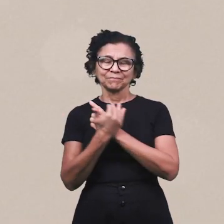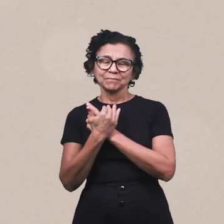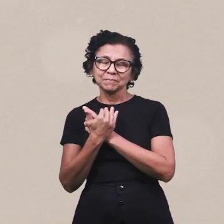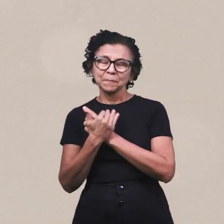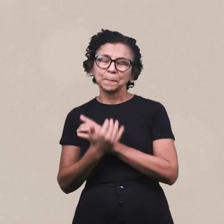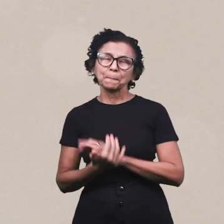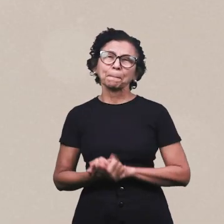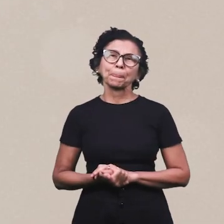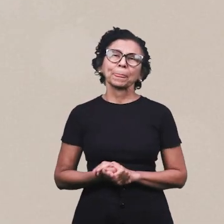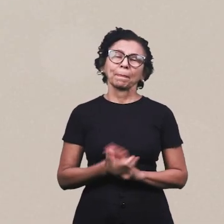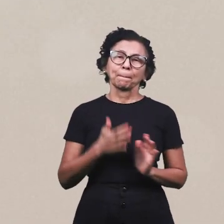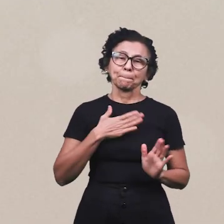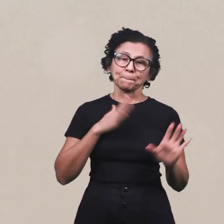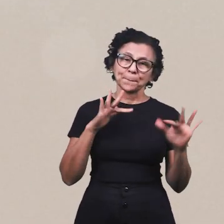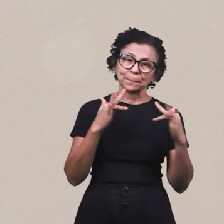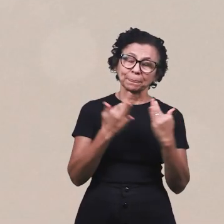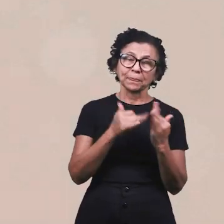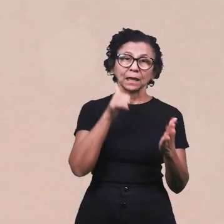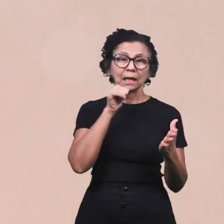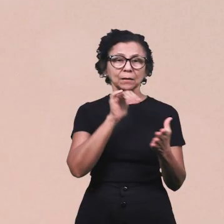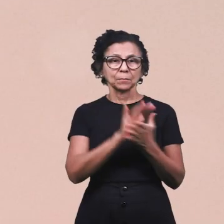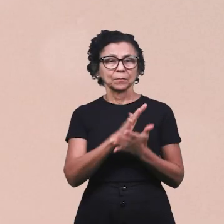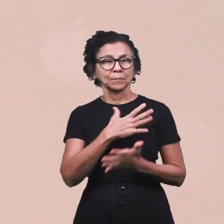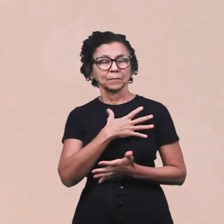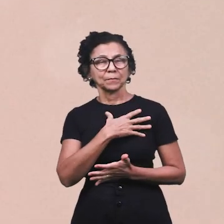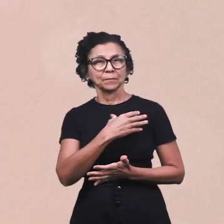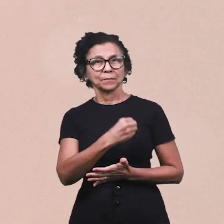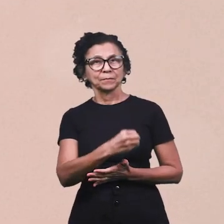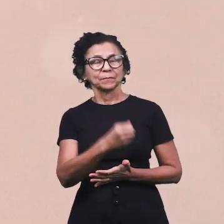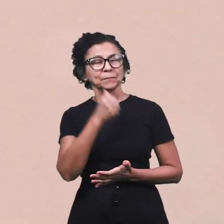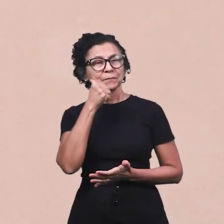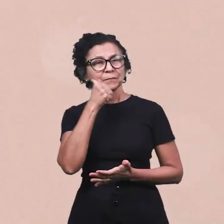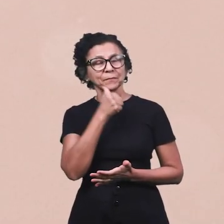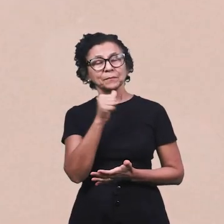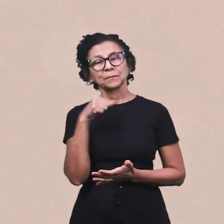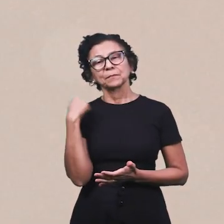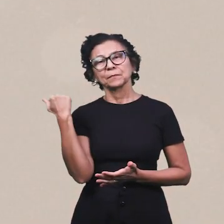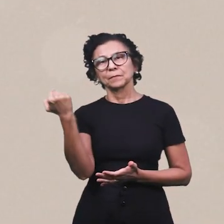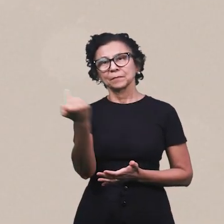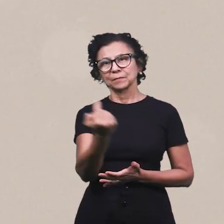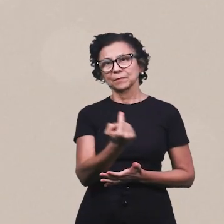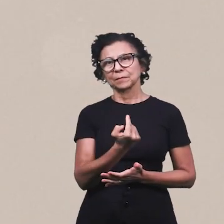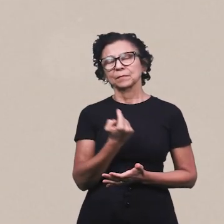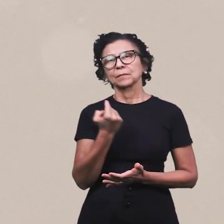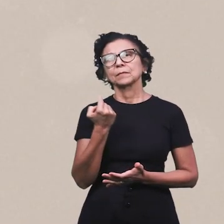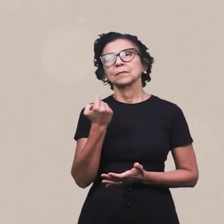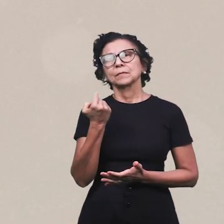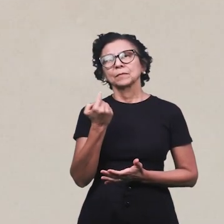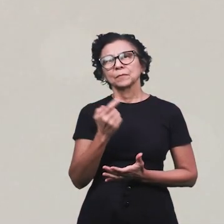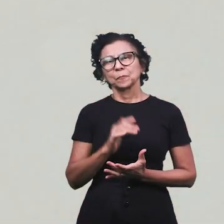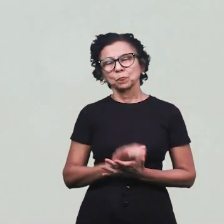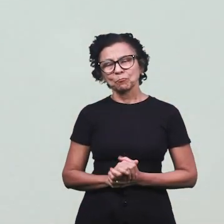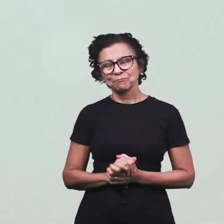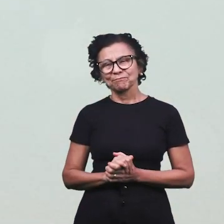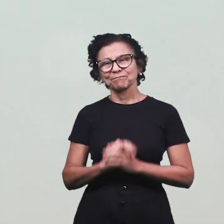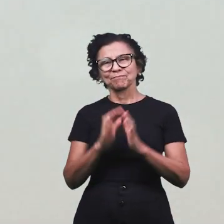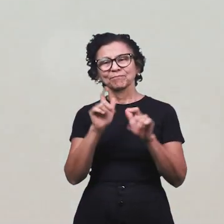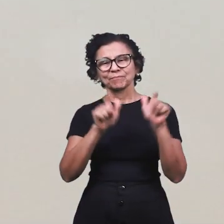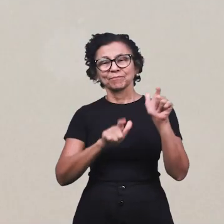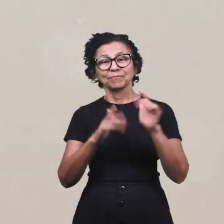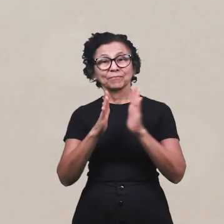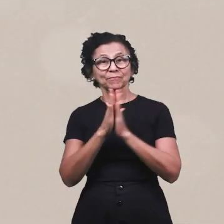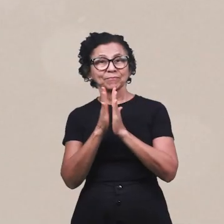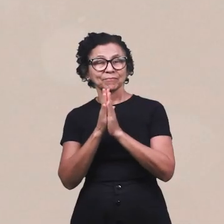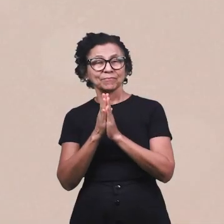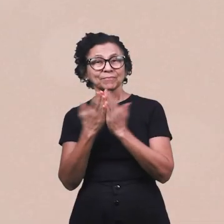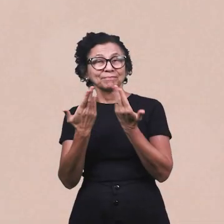até nós, a minha família, a minha esposa e a minha filha, e a todos aqueles que eu tenho colocado diante do Senhor. Por isso, eu